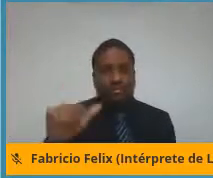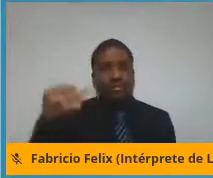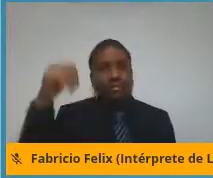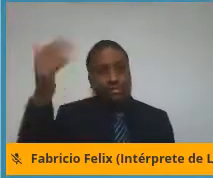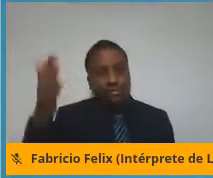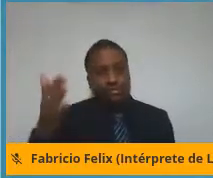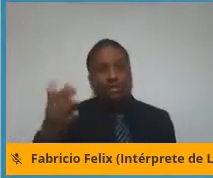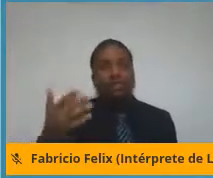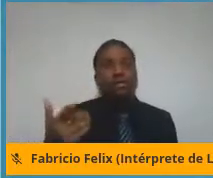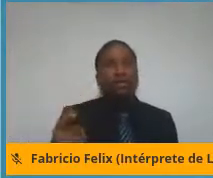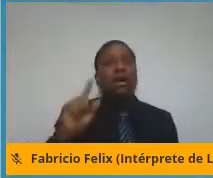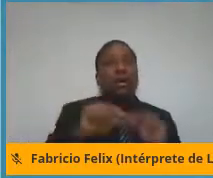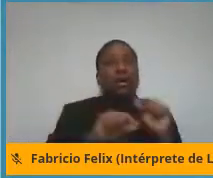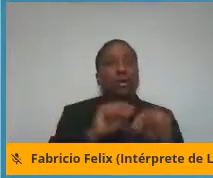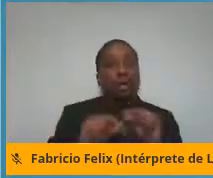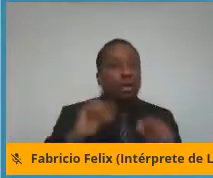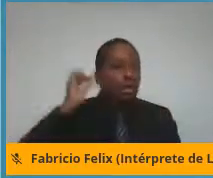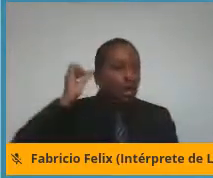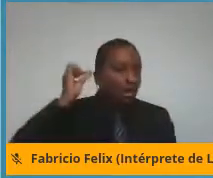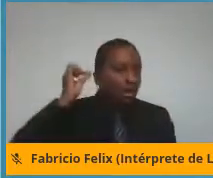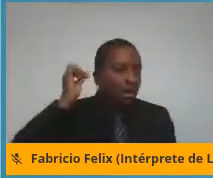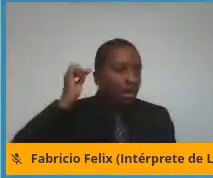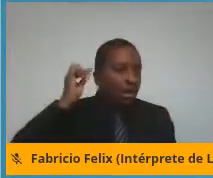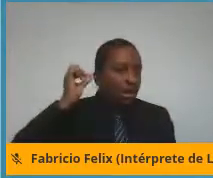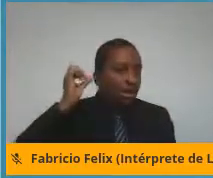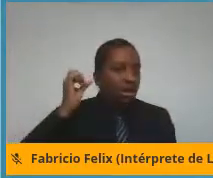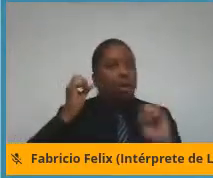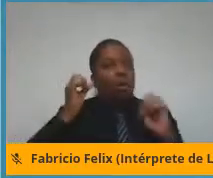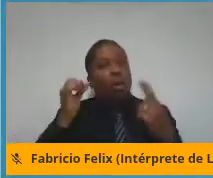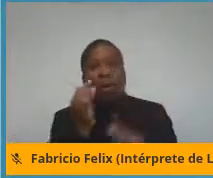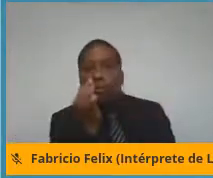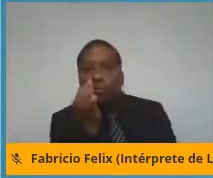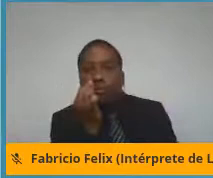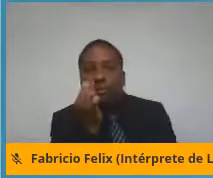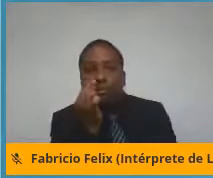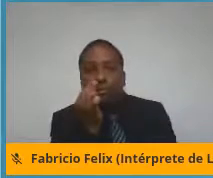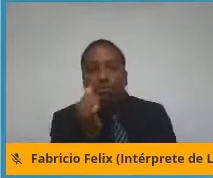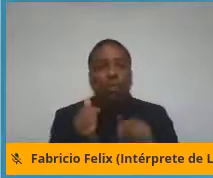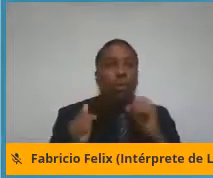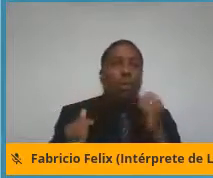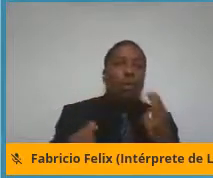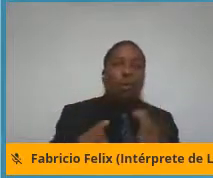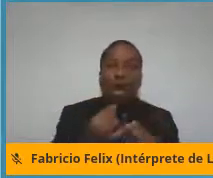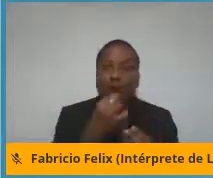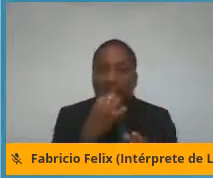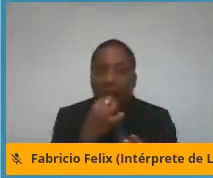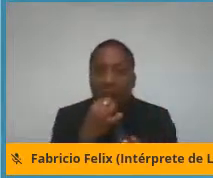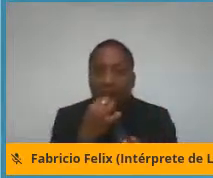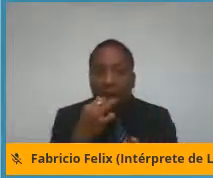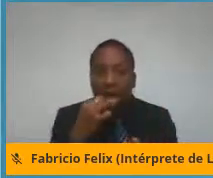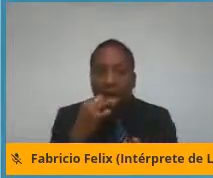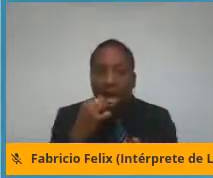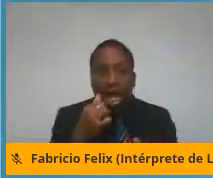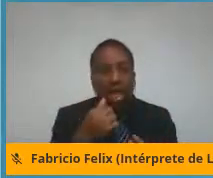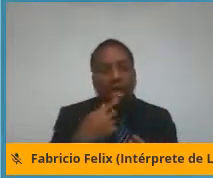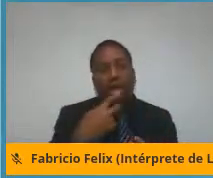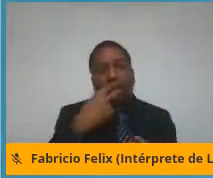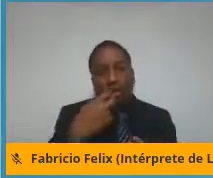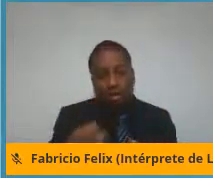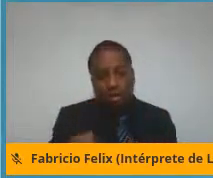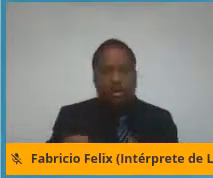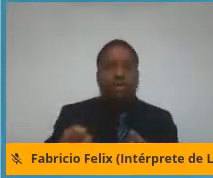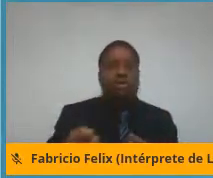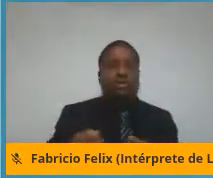o cotonete, né, no nariz ou na boca para poder detectar esse material genético. De posse desse